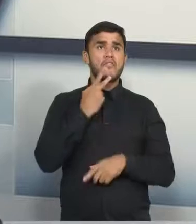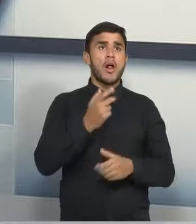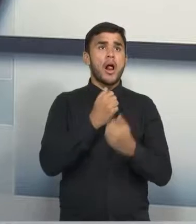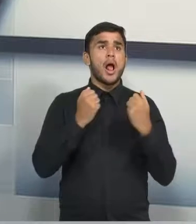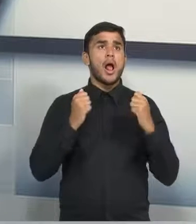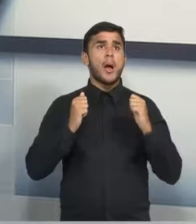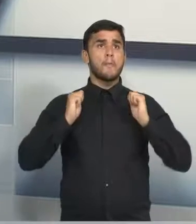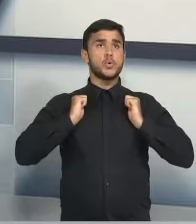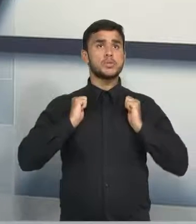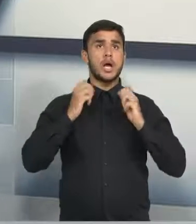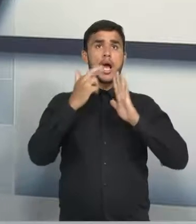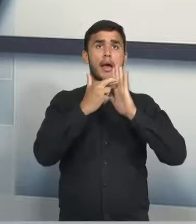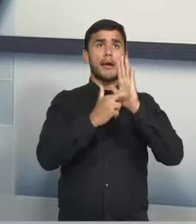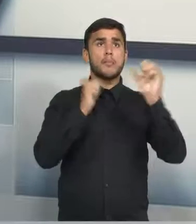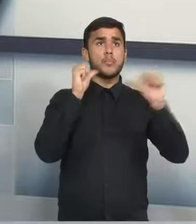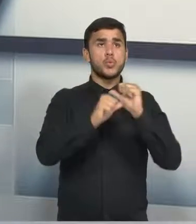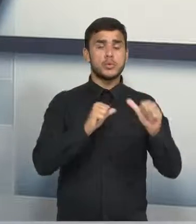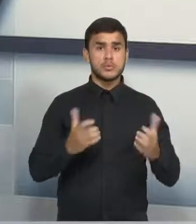teve duas grandes